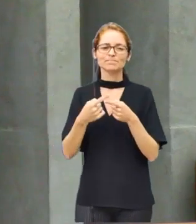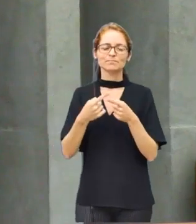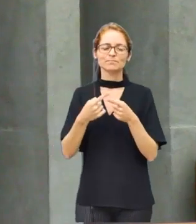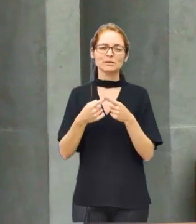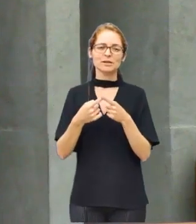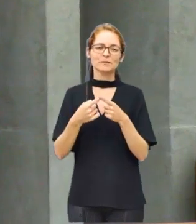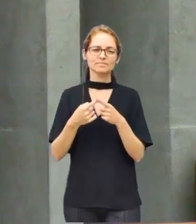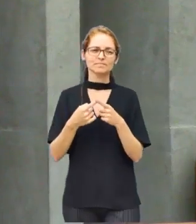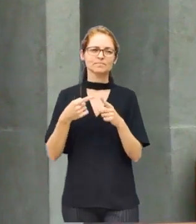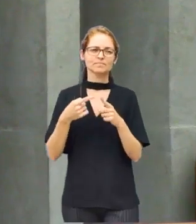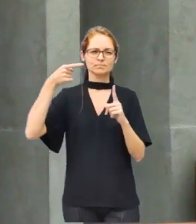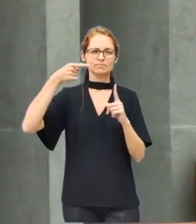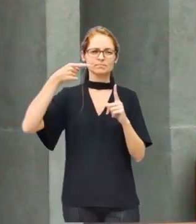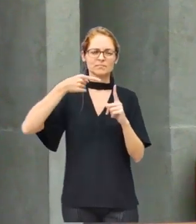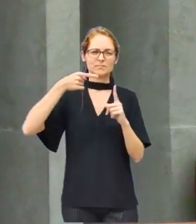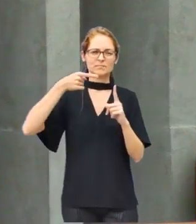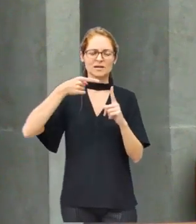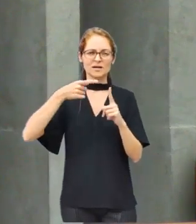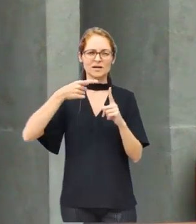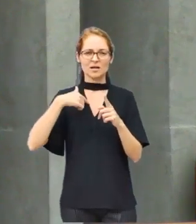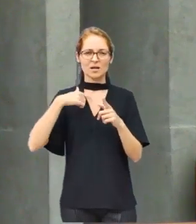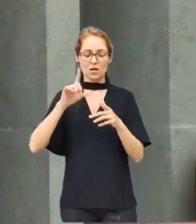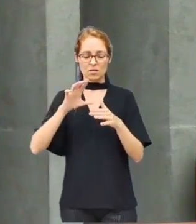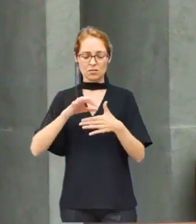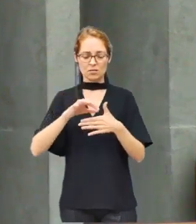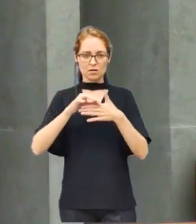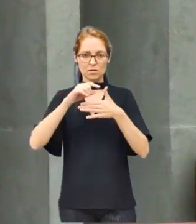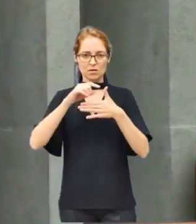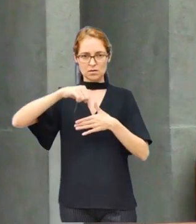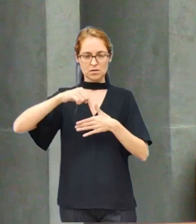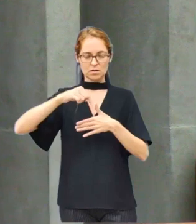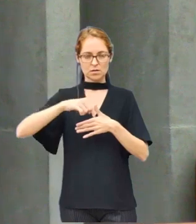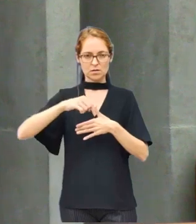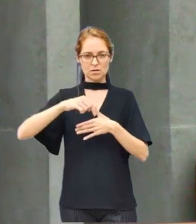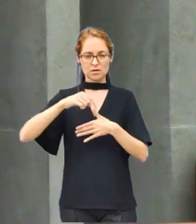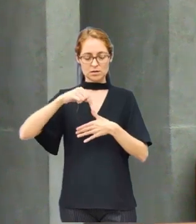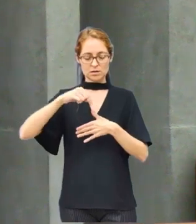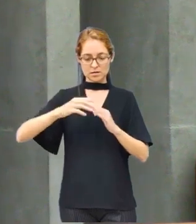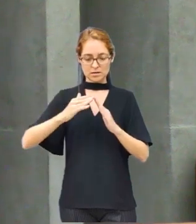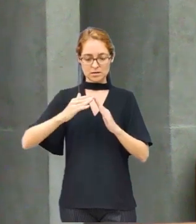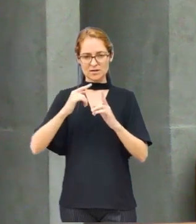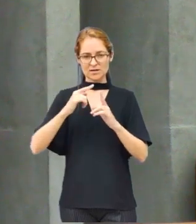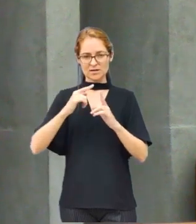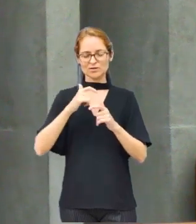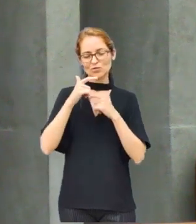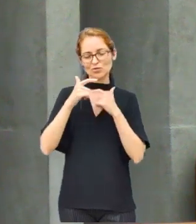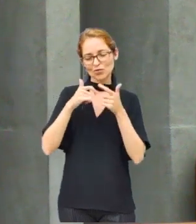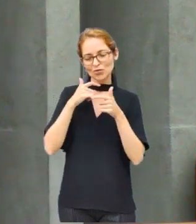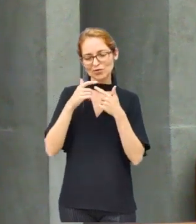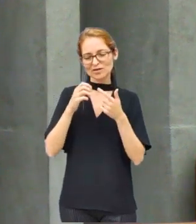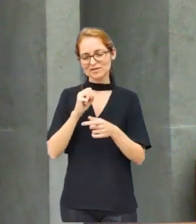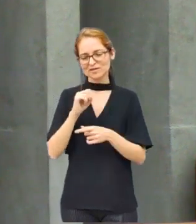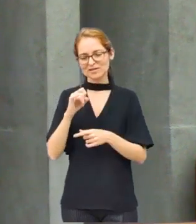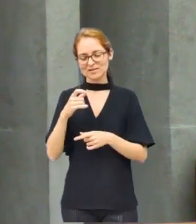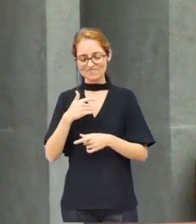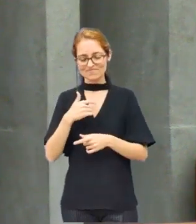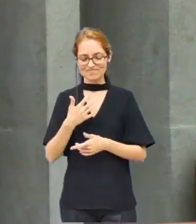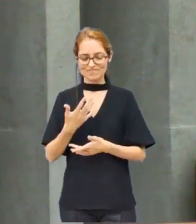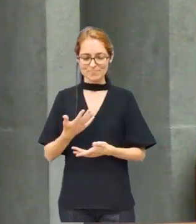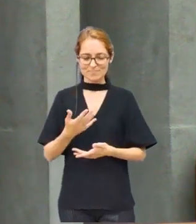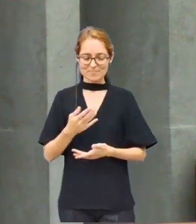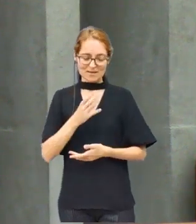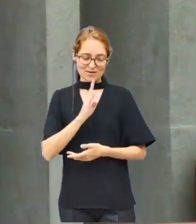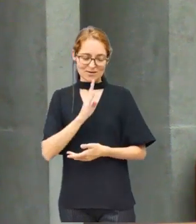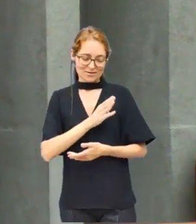concorrer a um cargo de liderança aqui na igreja, e muita dúvida se ele deveria assumir ou não. Então, perguntando o que estava no coração